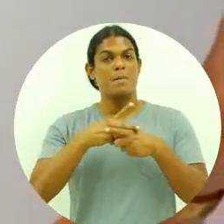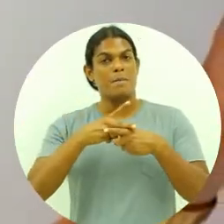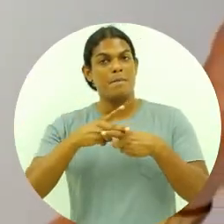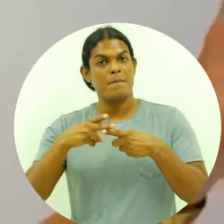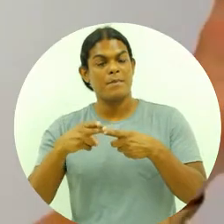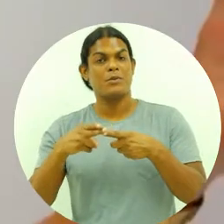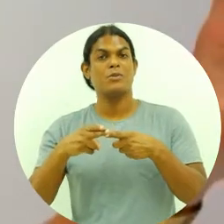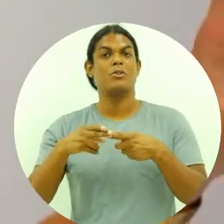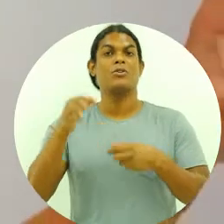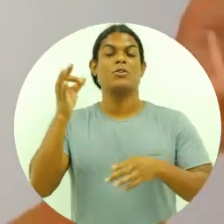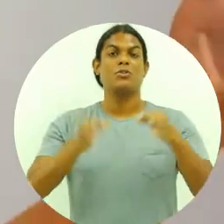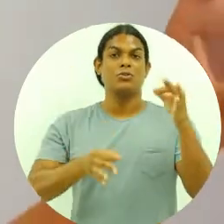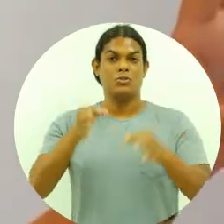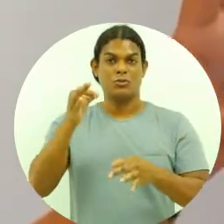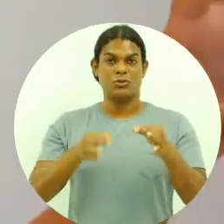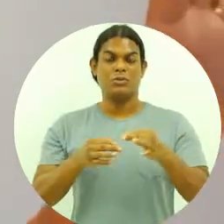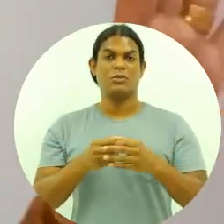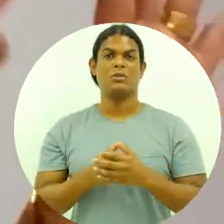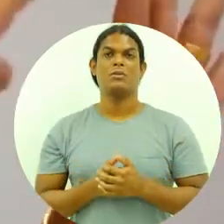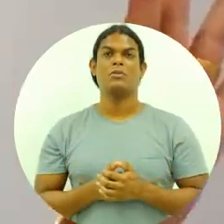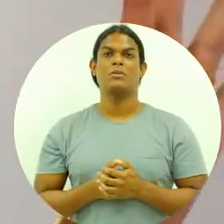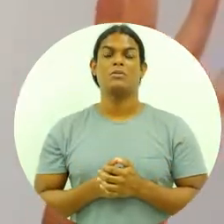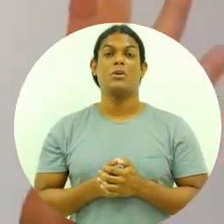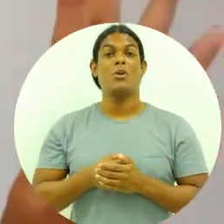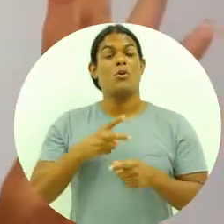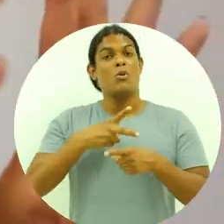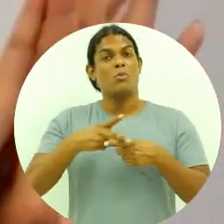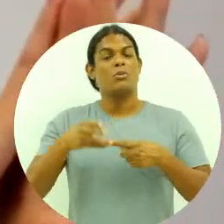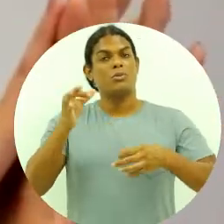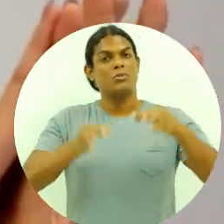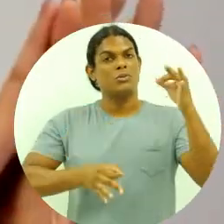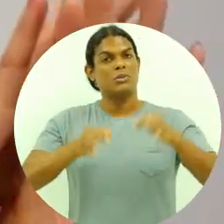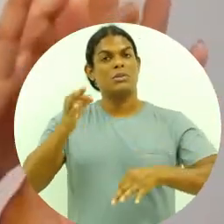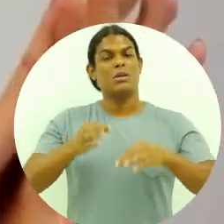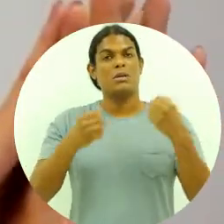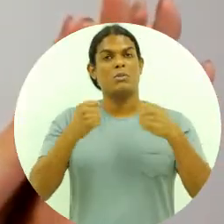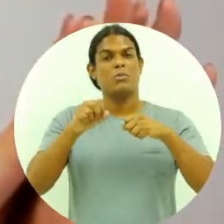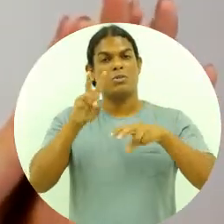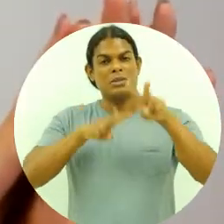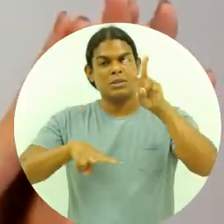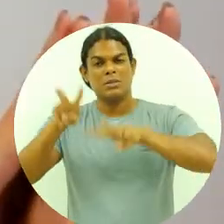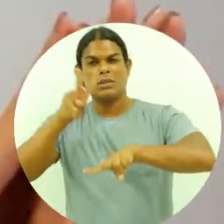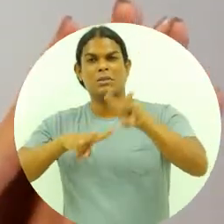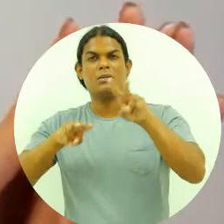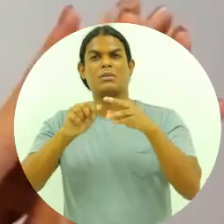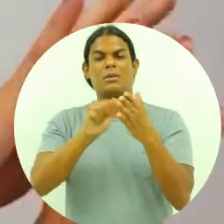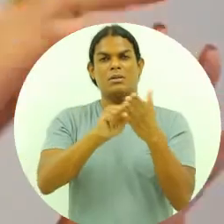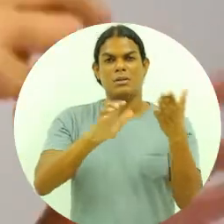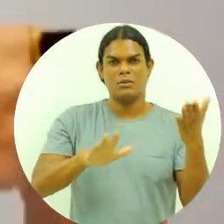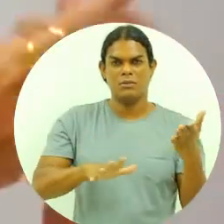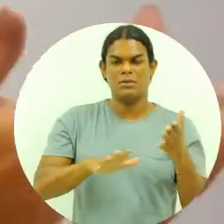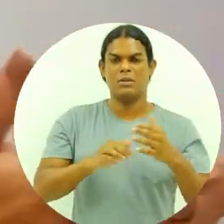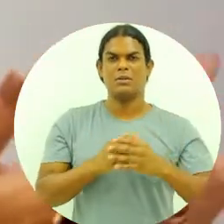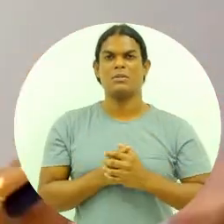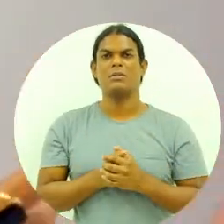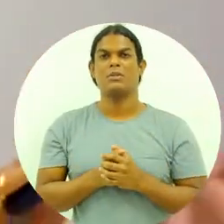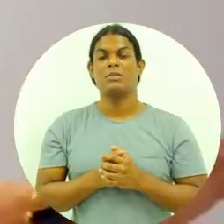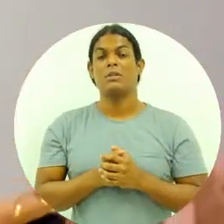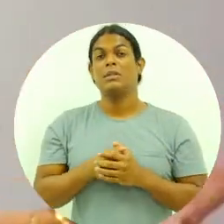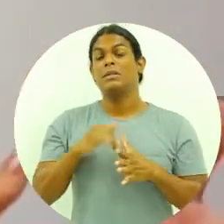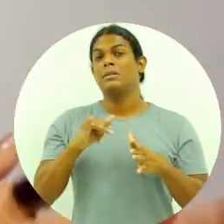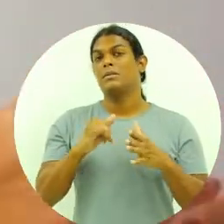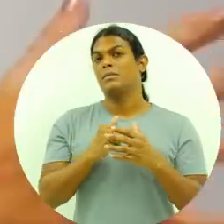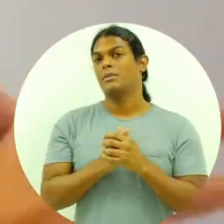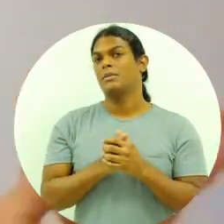administrativo, Poder Judiciário. O Poder Judiciário pode validar os atos. Então, se a administração pública, não utilizar a autotutela